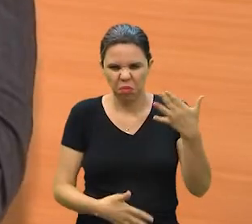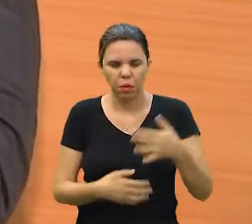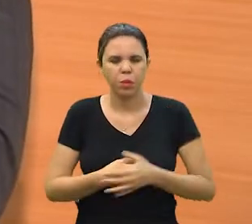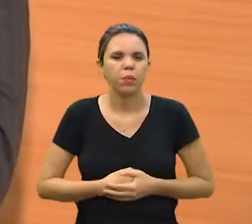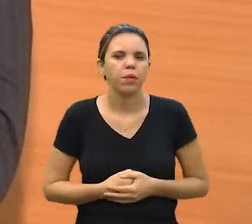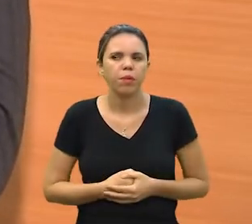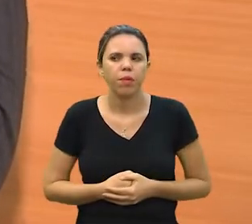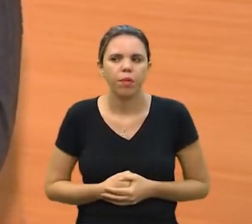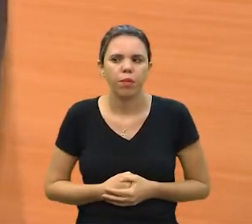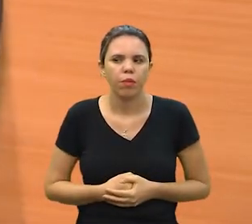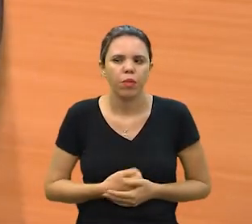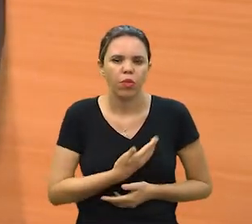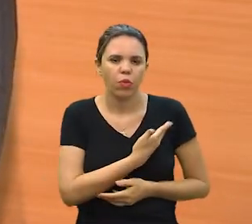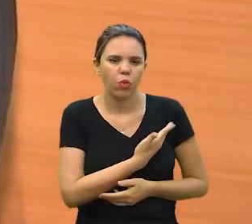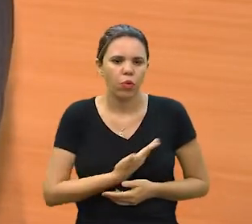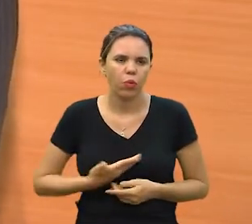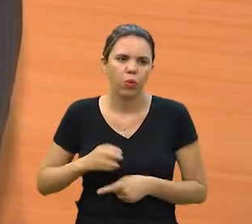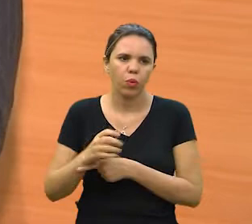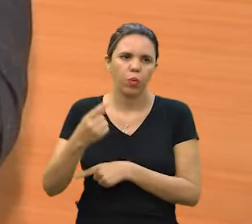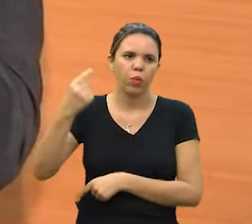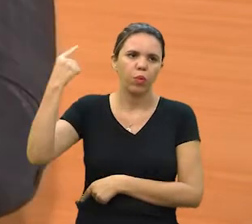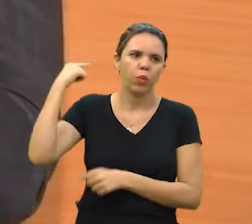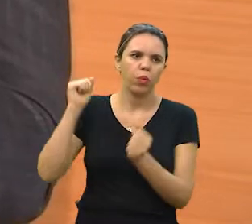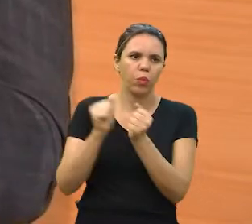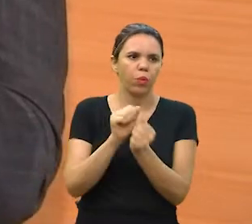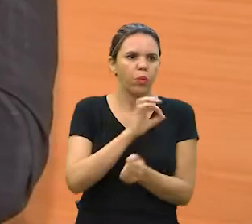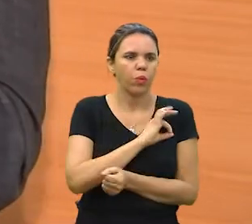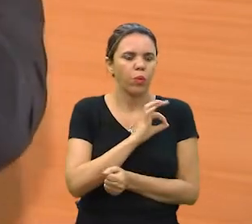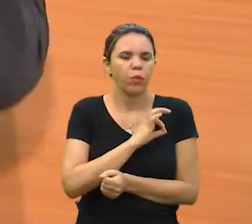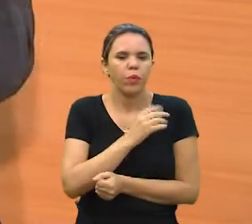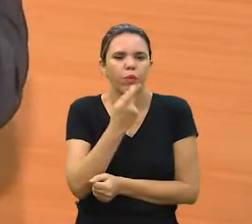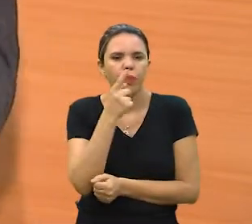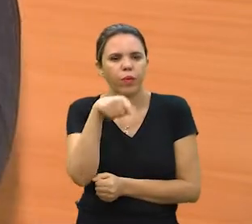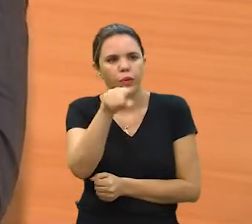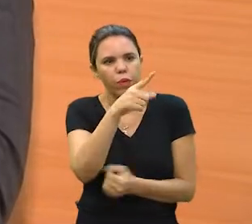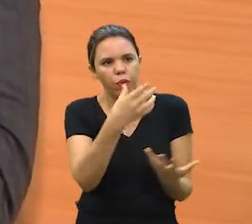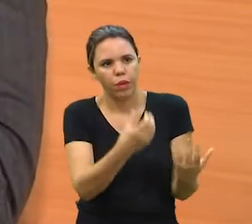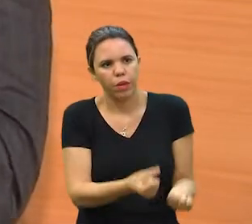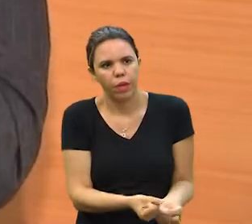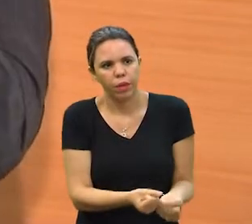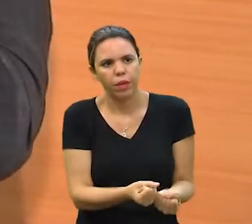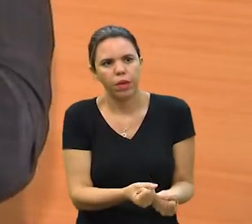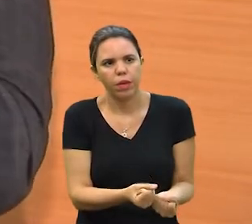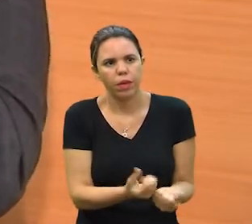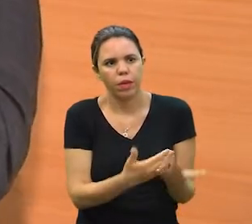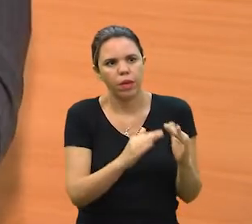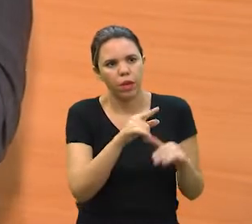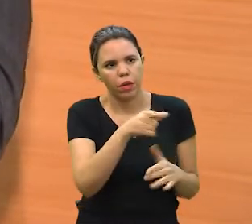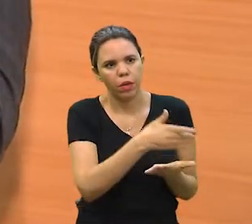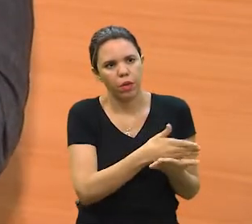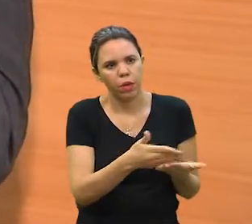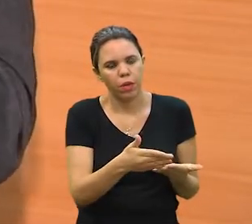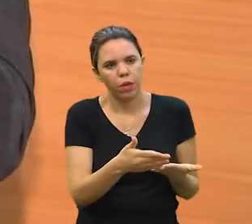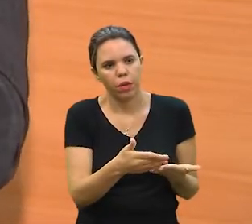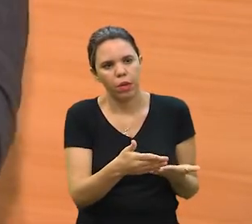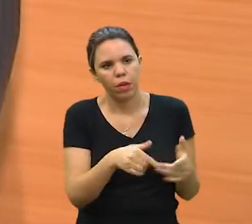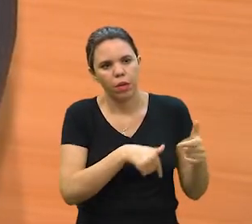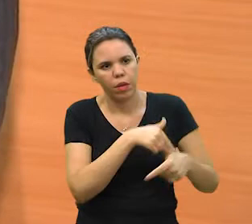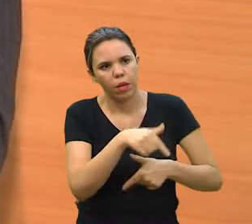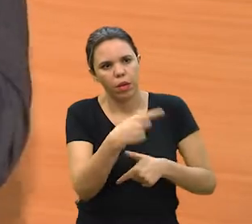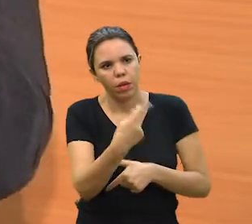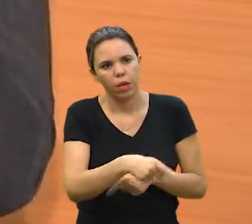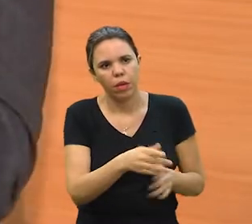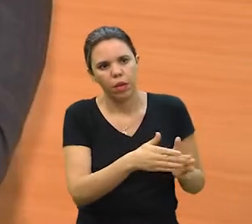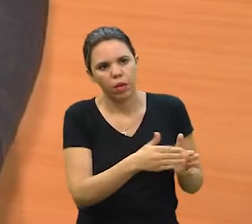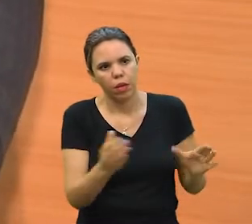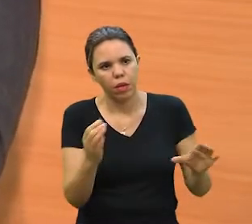série de coisas. Aí o governador do estado na época, junto com a polícia militar, falou, vocês vão assumir esse colégio e vão começar a trabalhar com